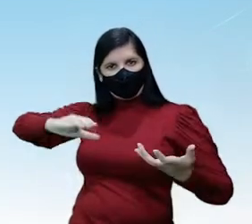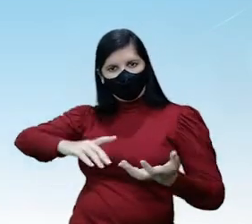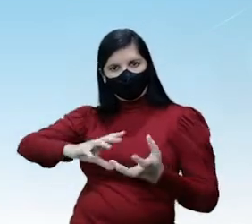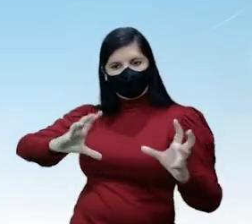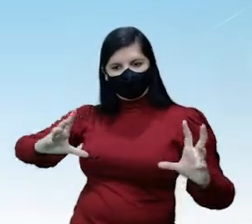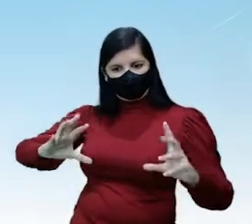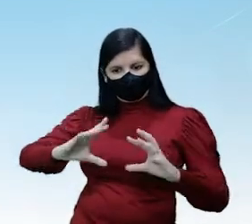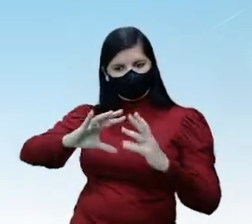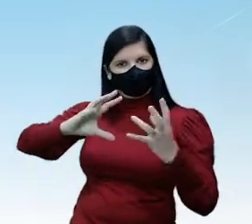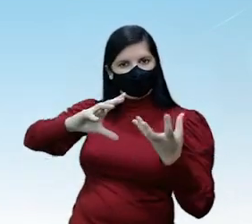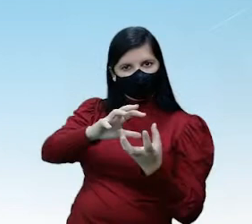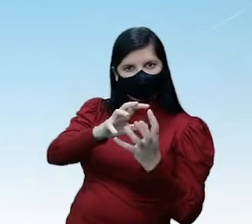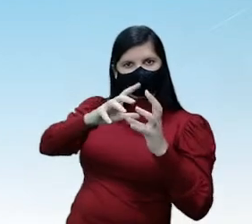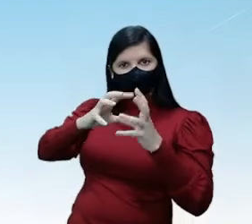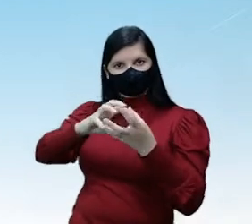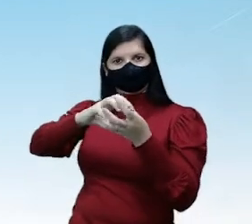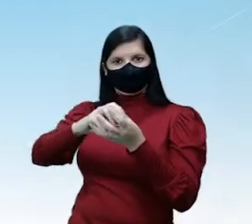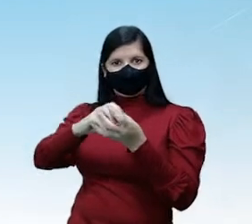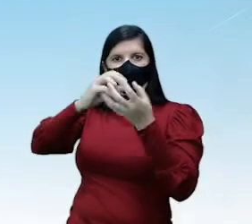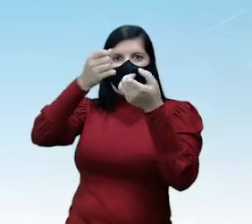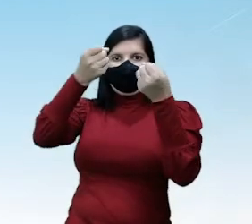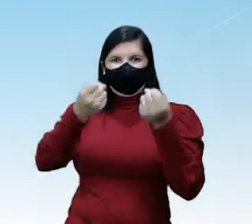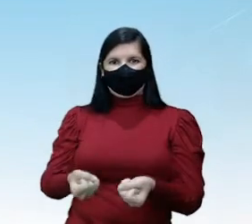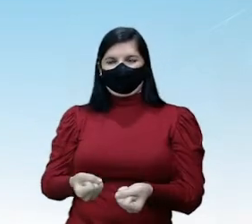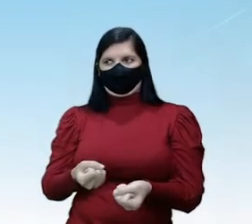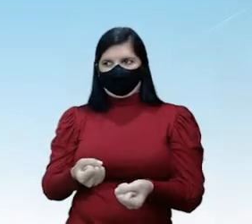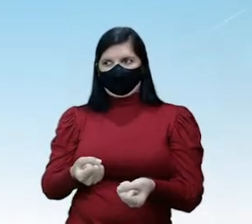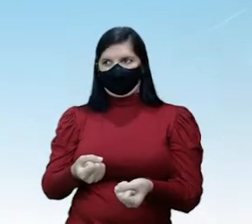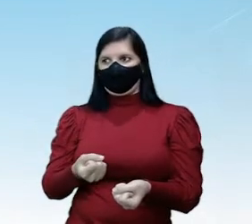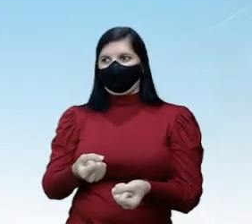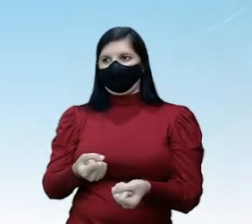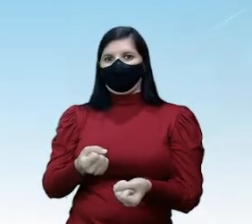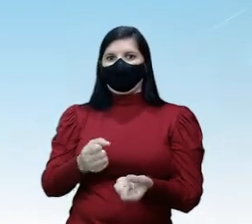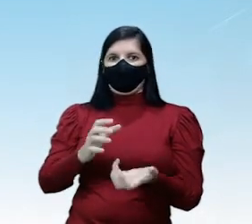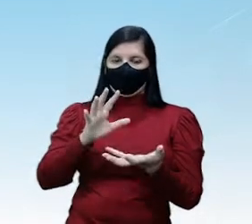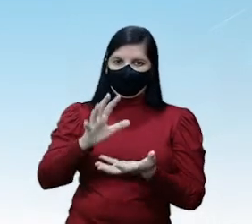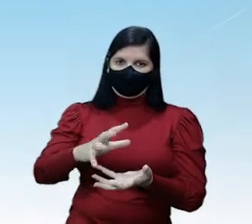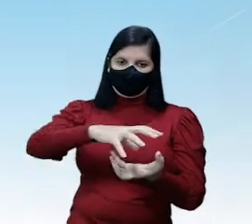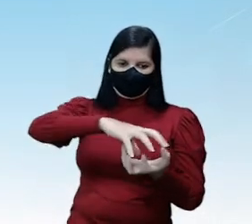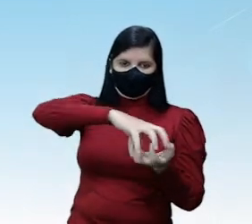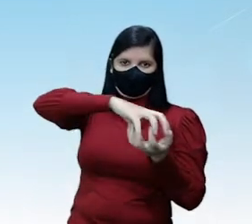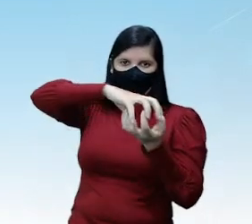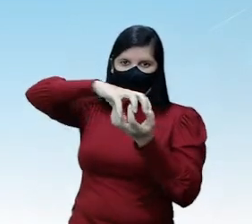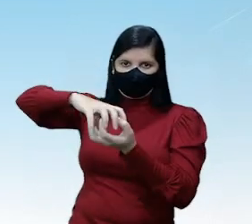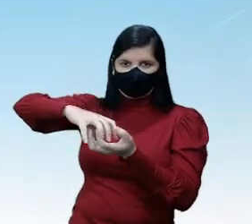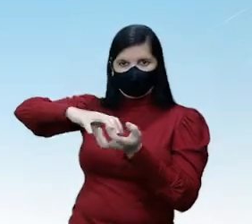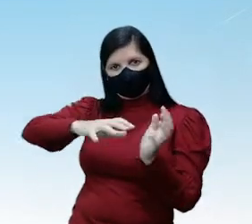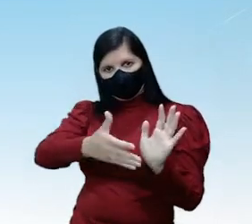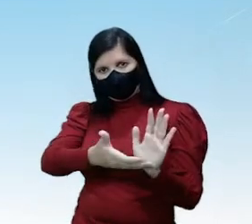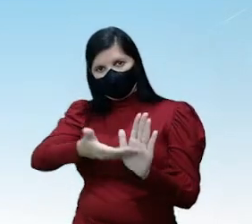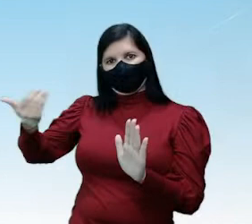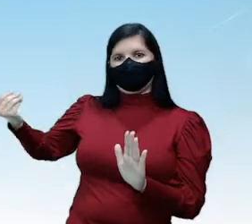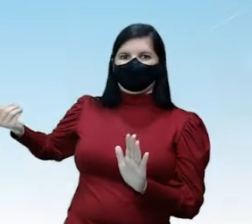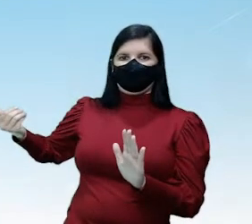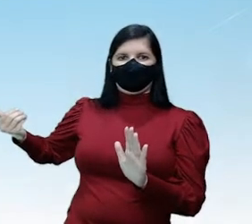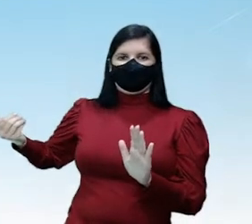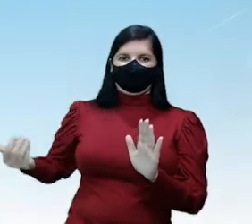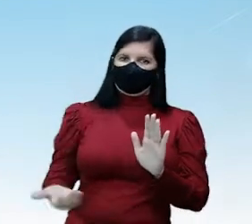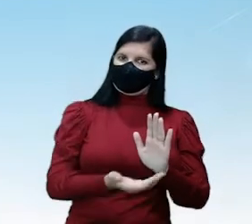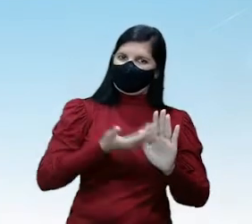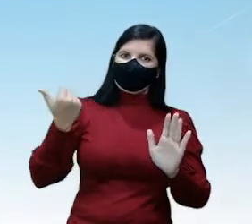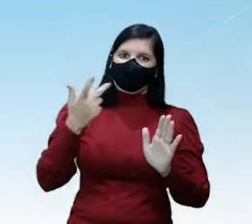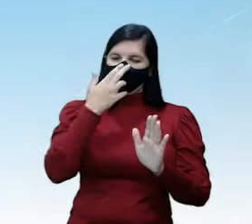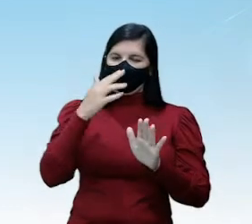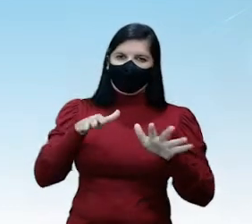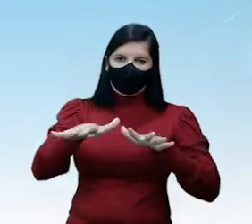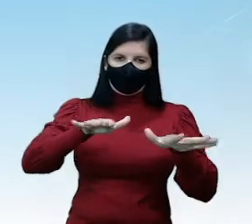maiores e também bem mais pesados. Nesse processo, o coagulante ele vai ser dispersado mais facilmente, em uma agitação